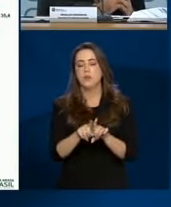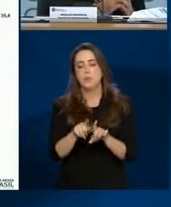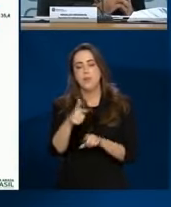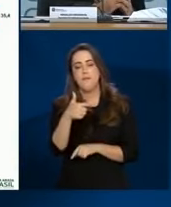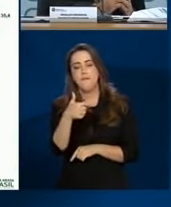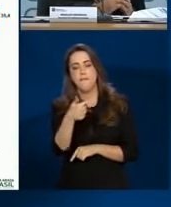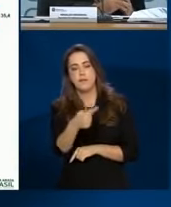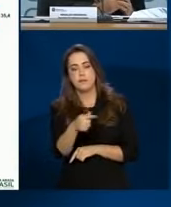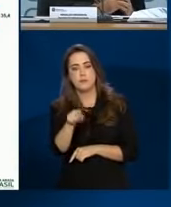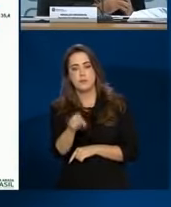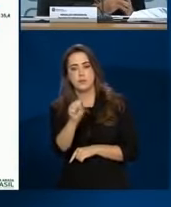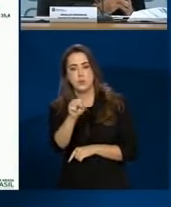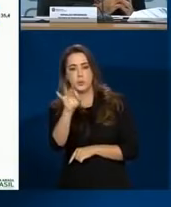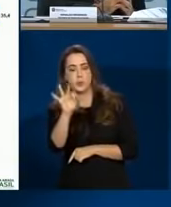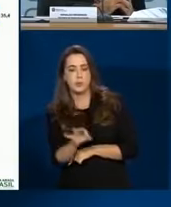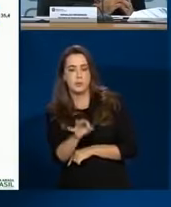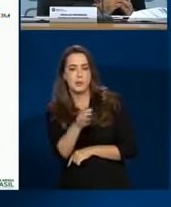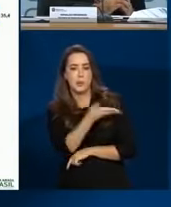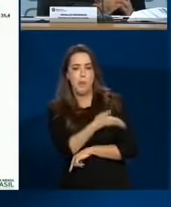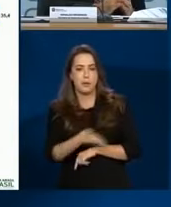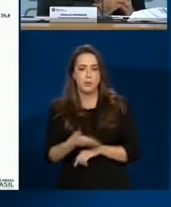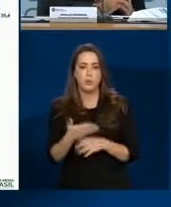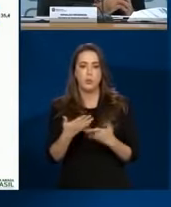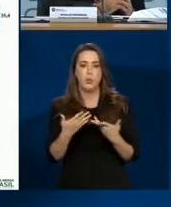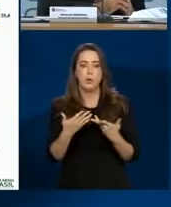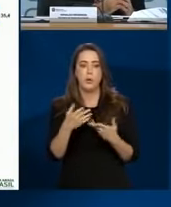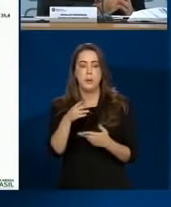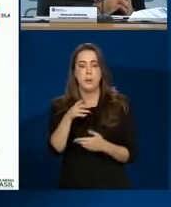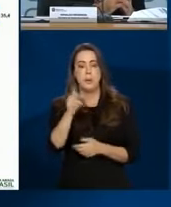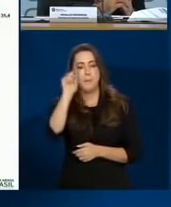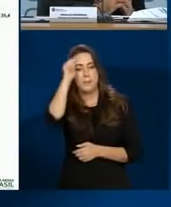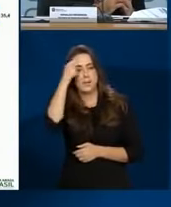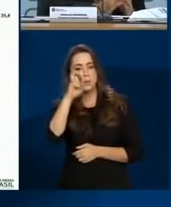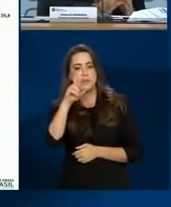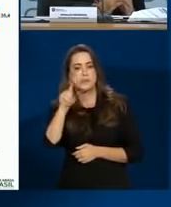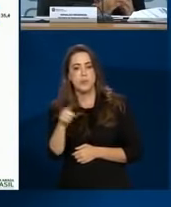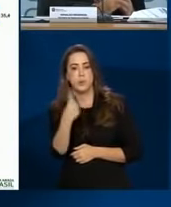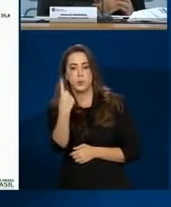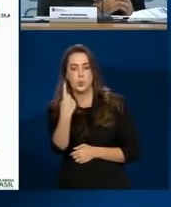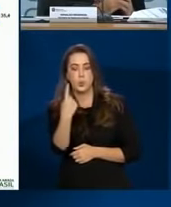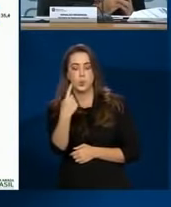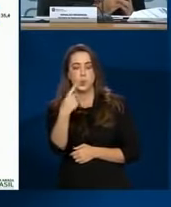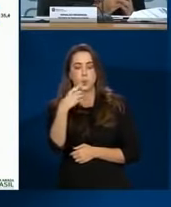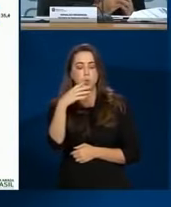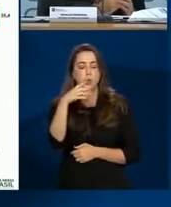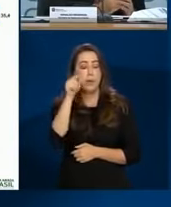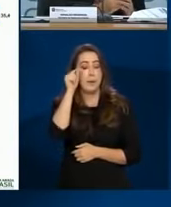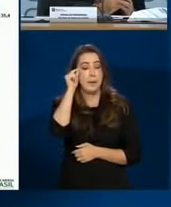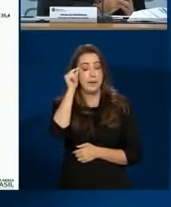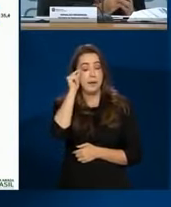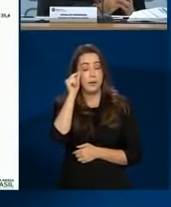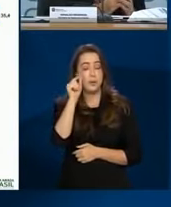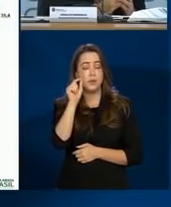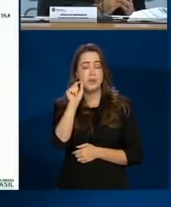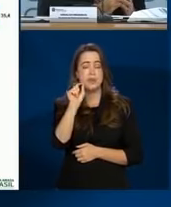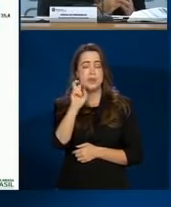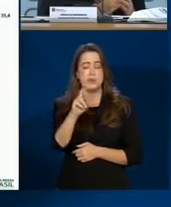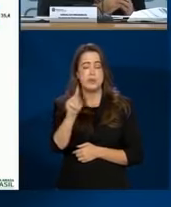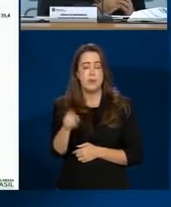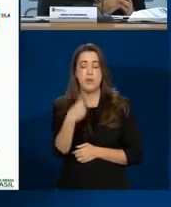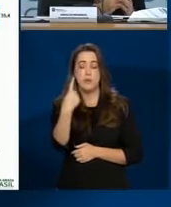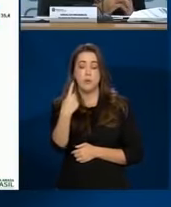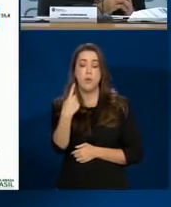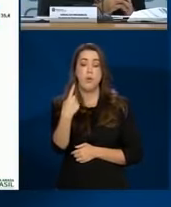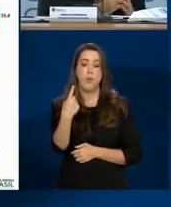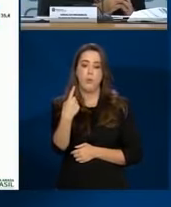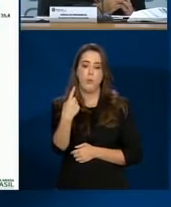27,8% branco, pretos 5,1%, amarelos 1,1%, indígenas 0,4% e ignorados